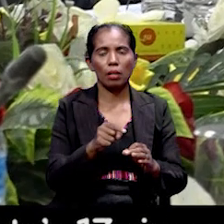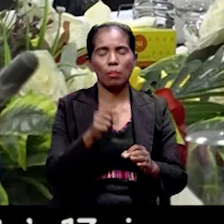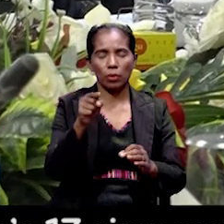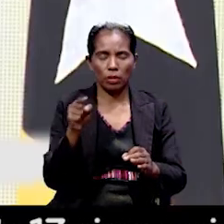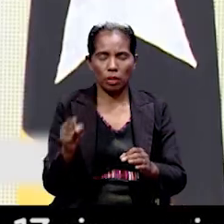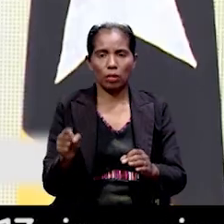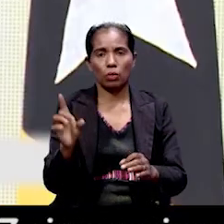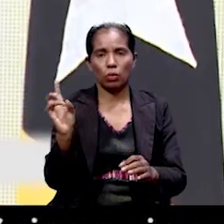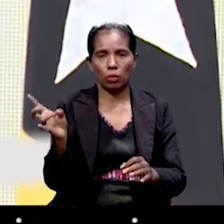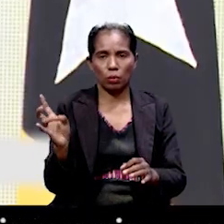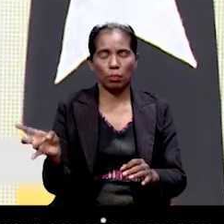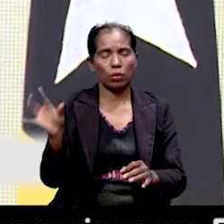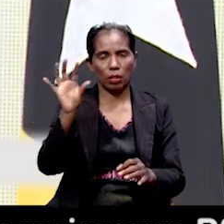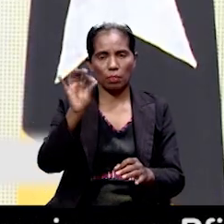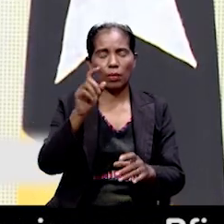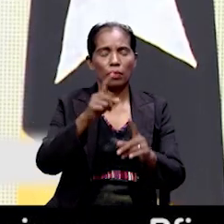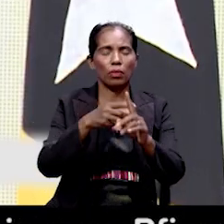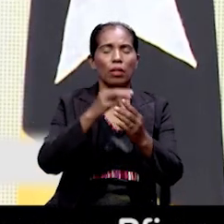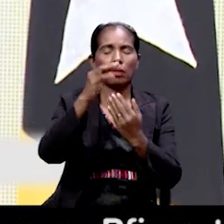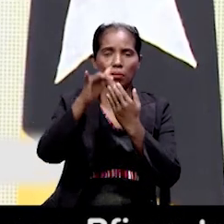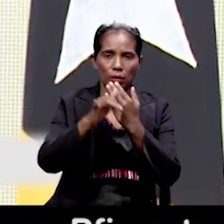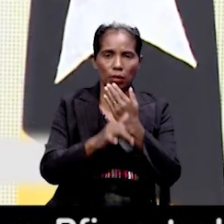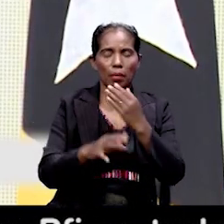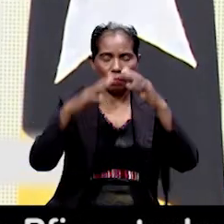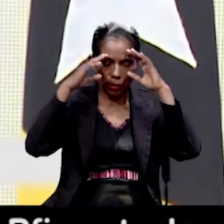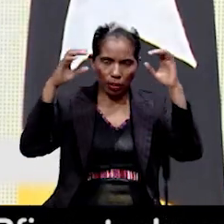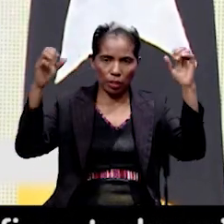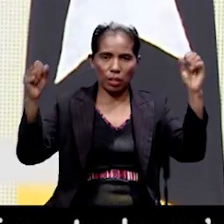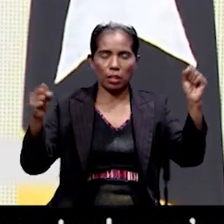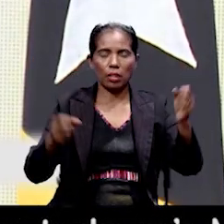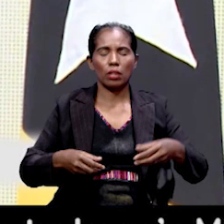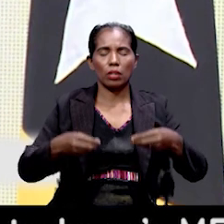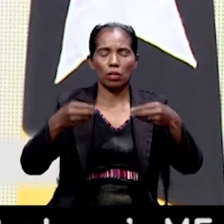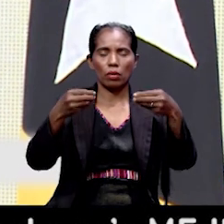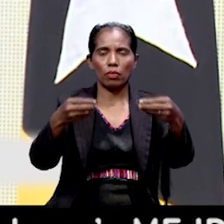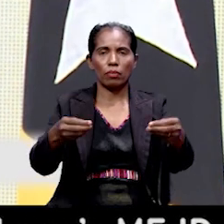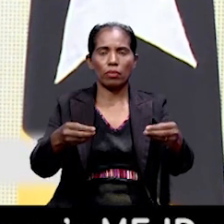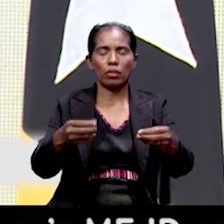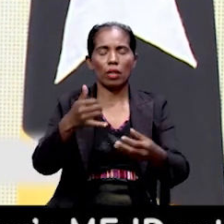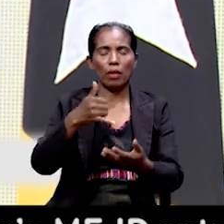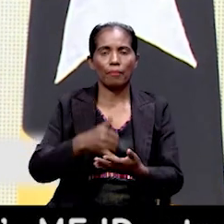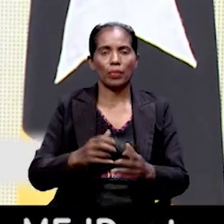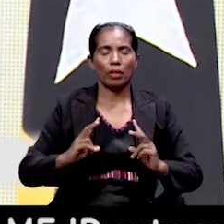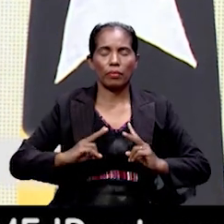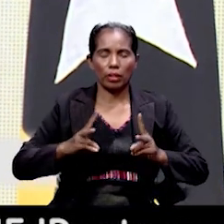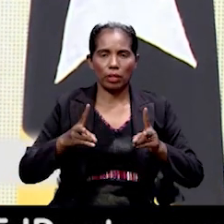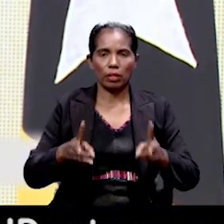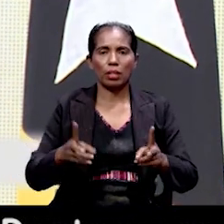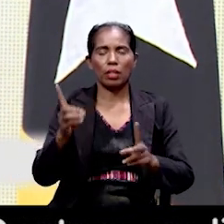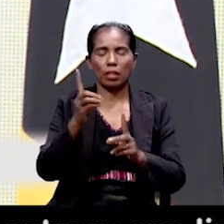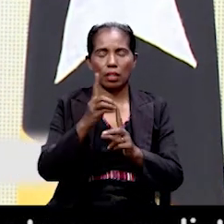recensia. E a fulan março, Tinangoim, Presidente da República, mostra e foi com decoração para veteranos Sira e a Loro